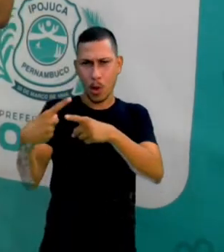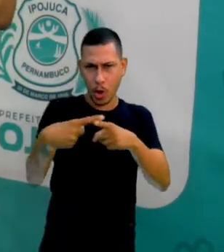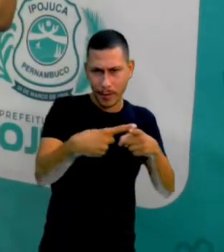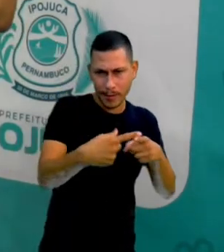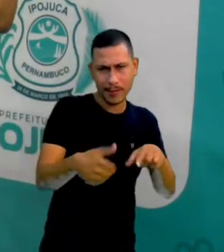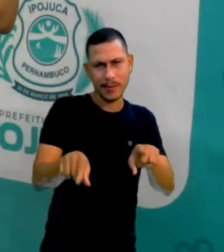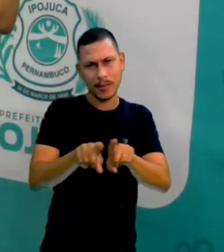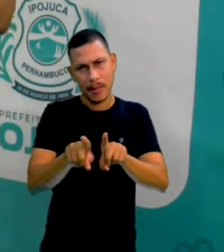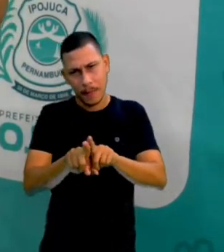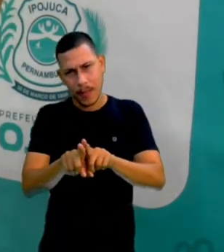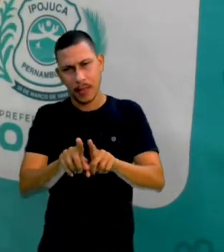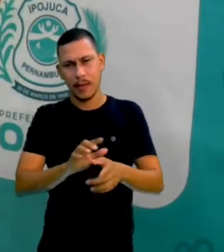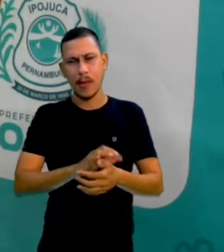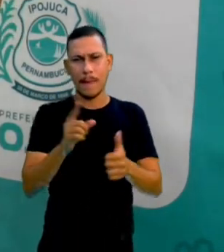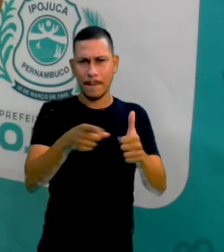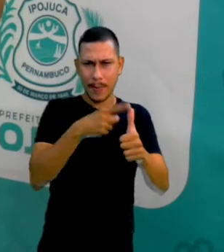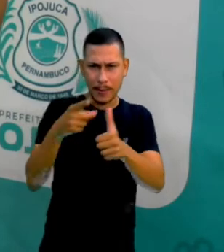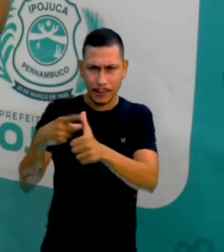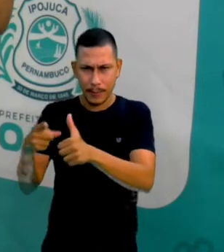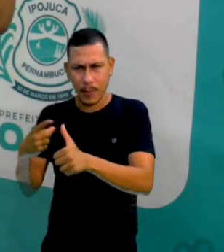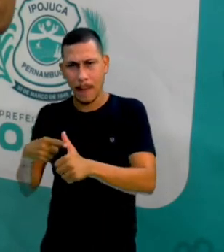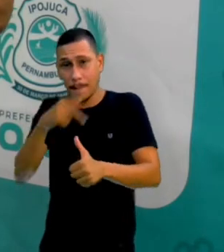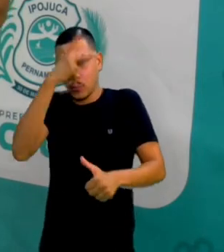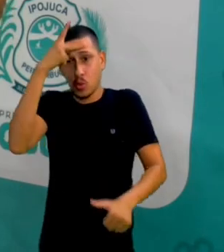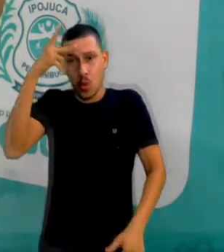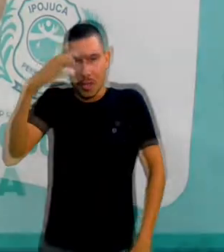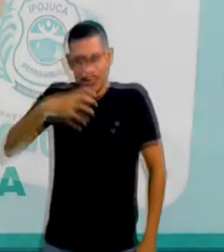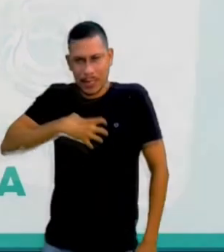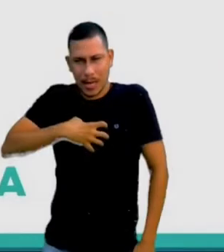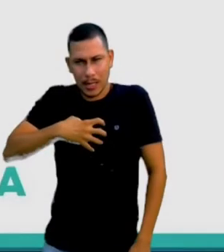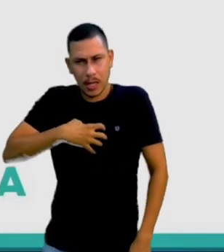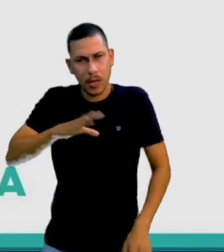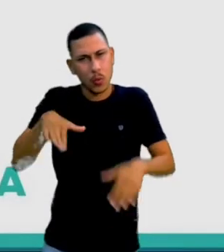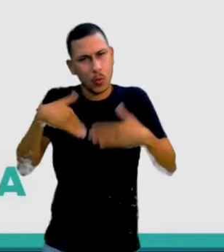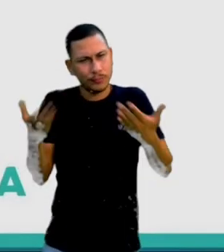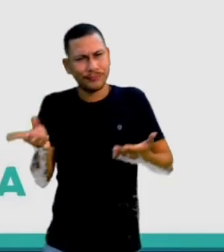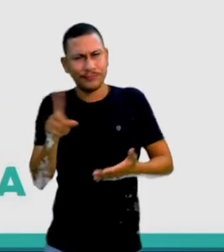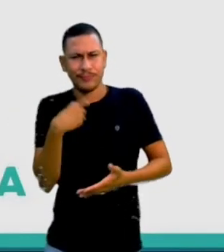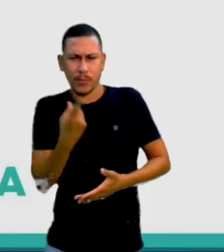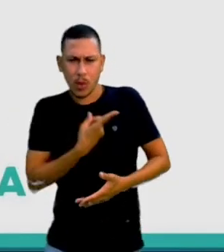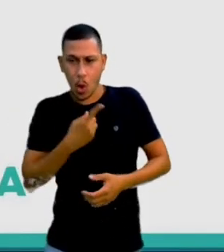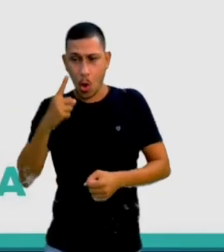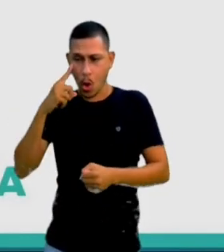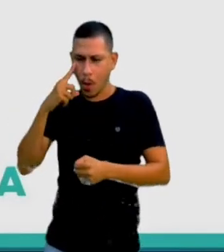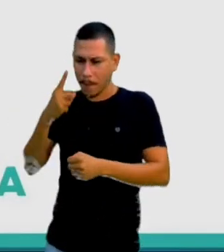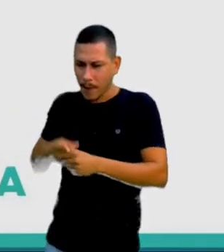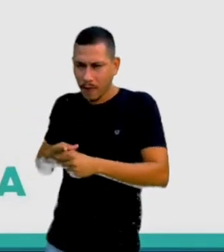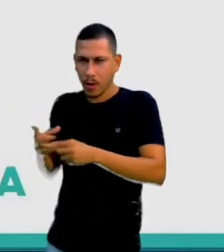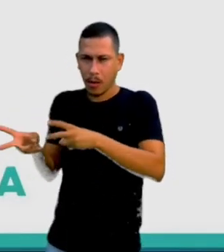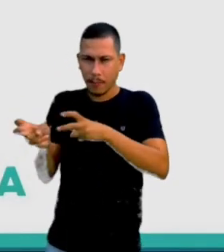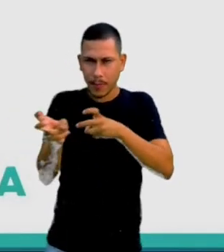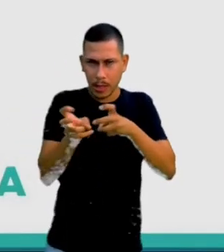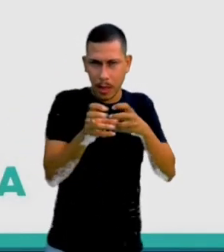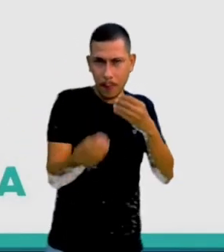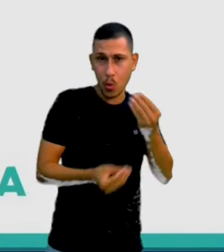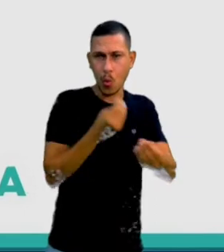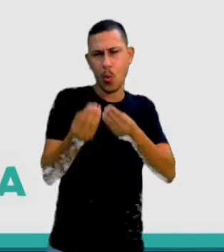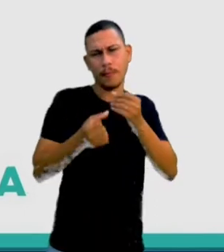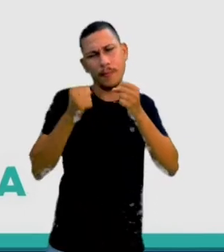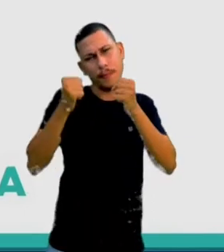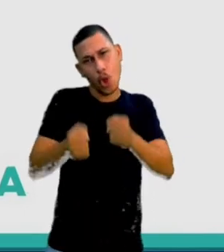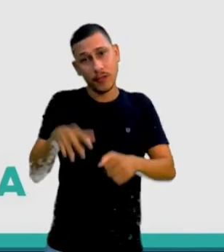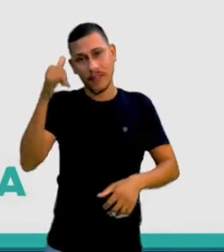quais são os principais sintomas, né? Quando a gente vai identificar e como a gente